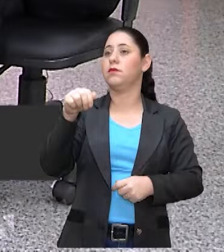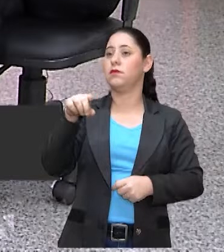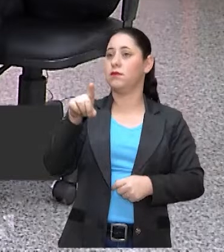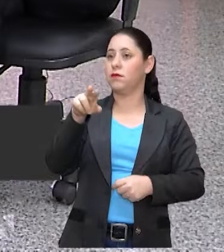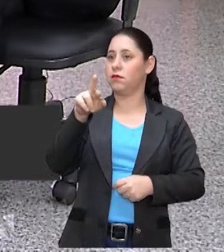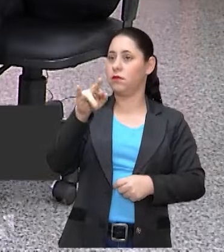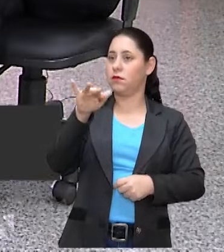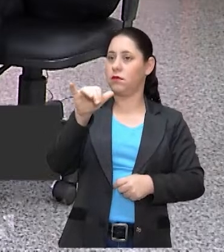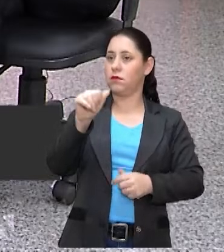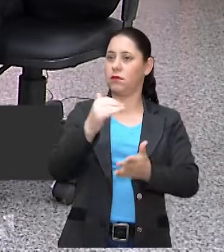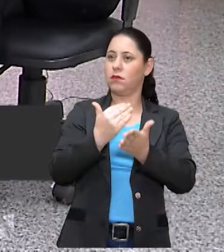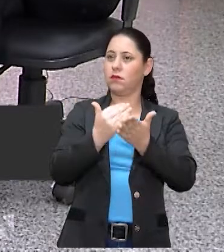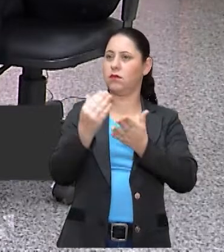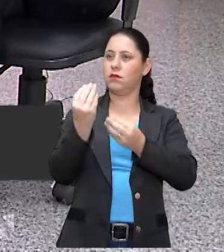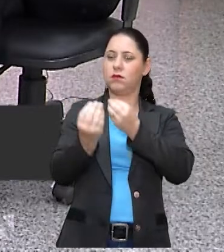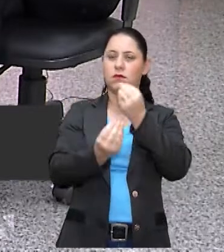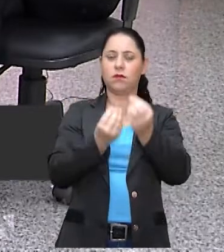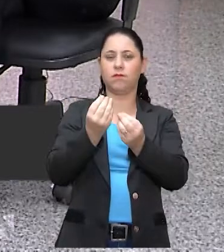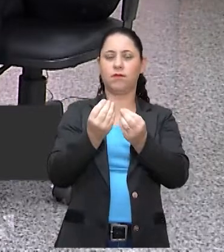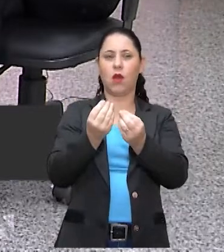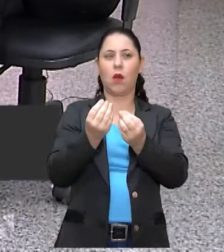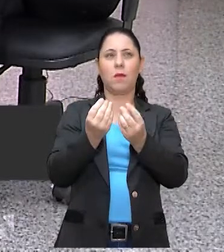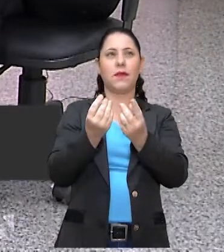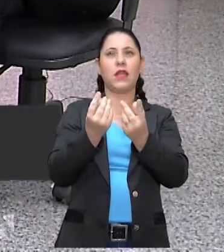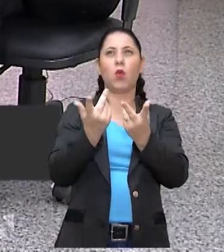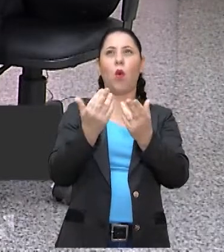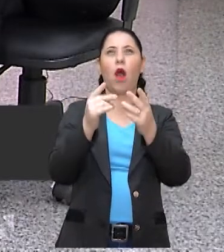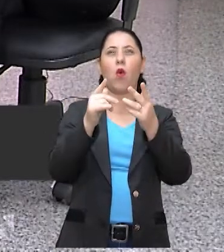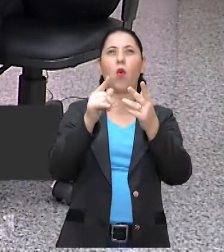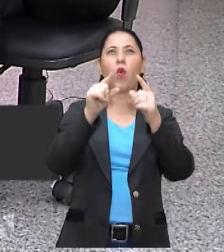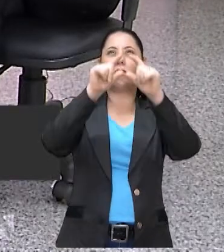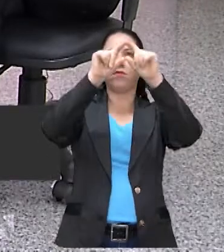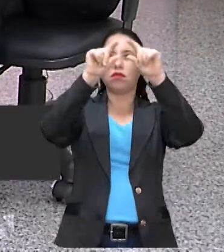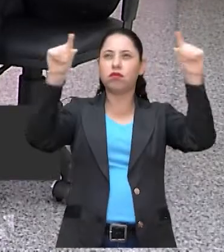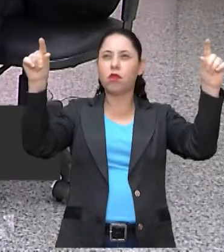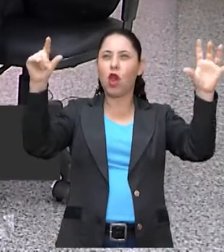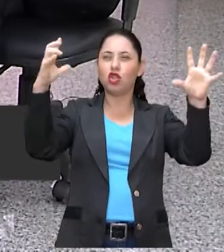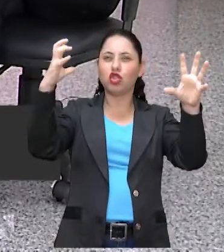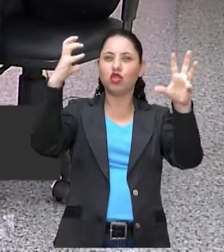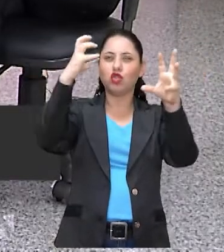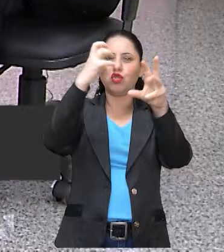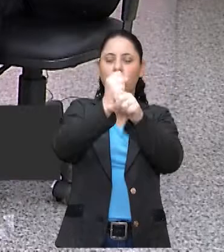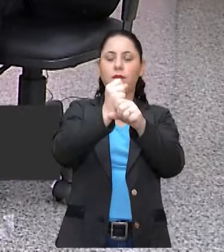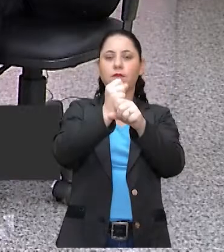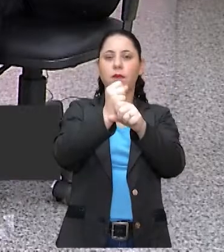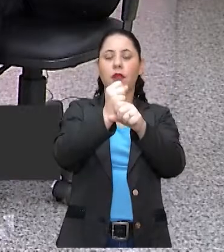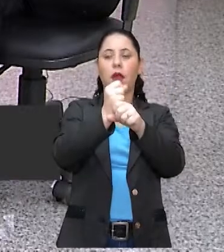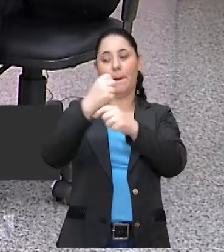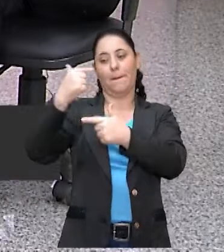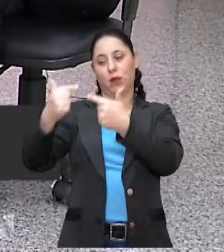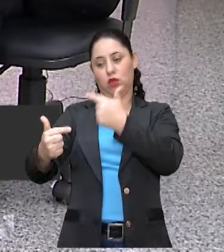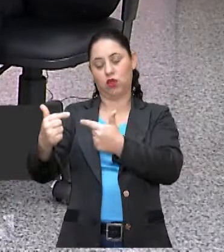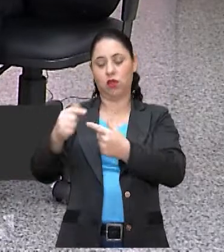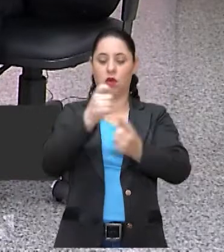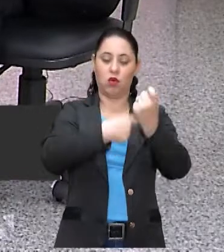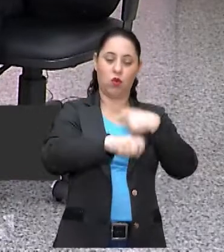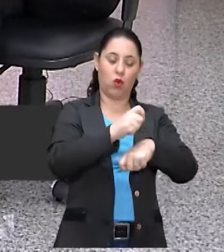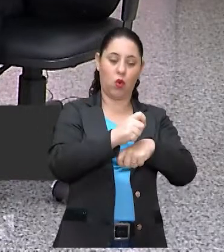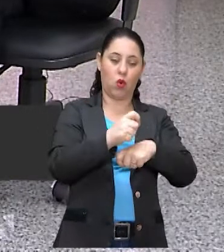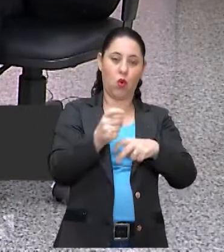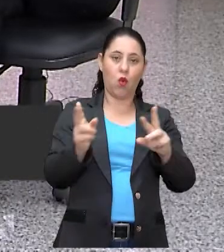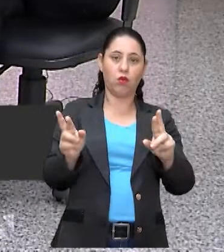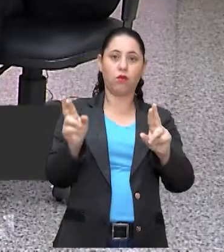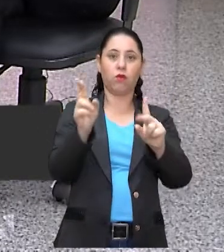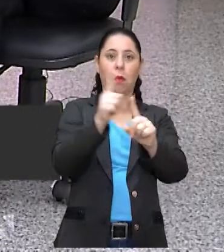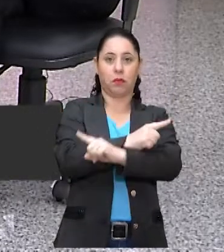gente iniciar, assim como uma fórmula matemática, a política está para a economia, assim como a economia está